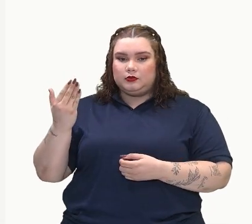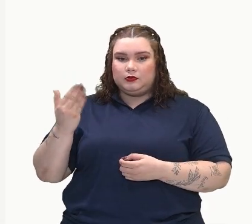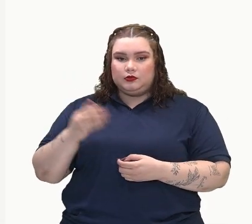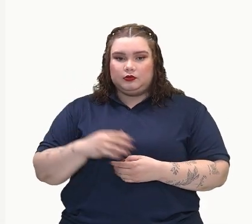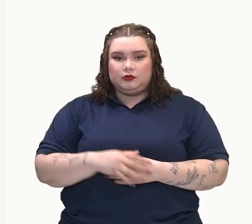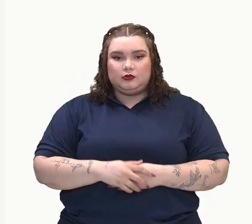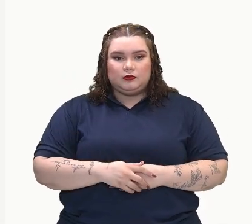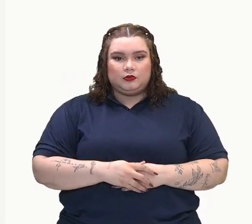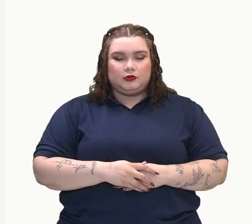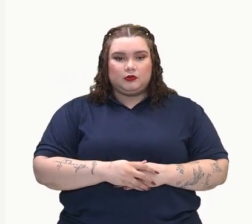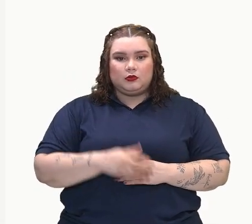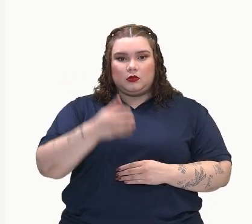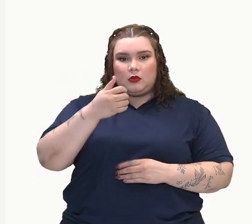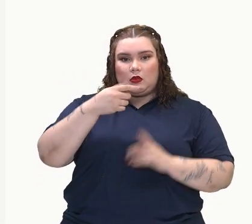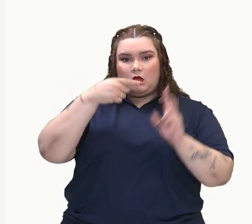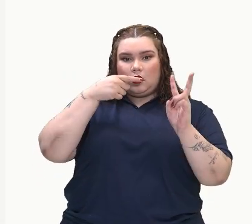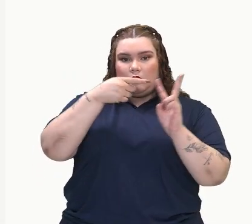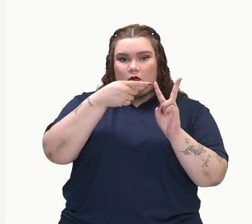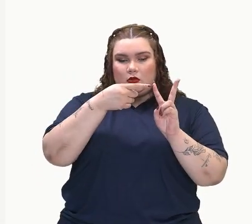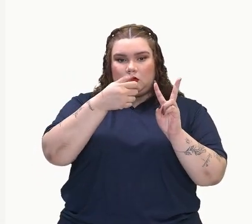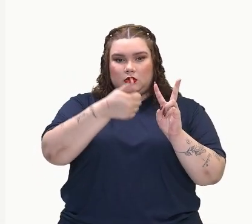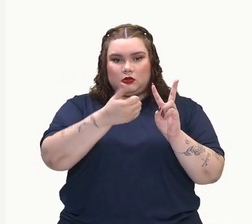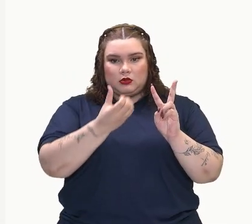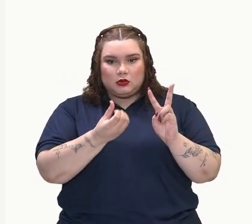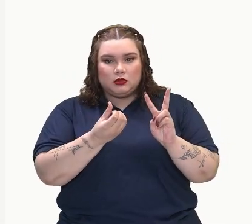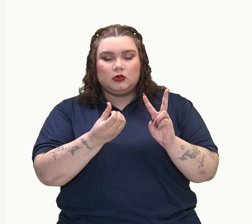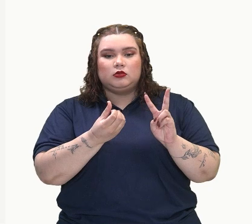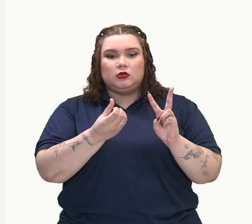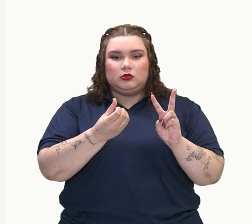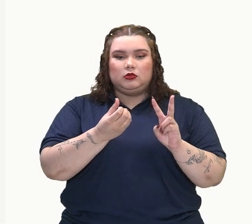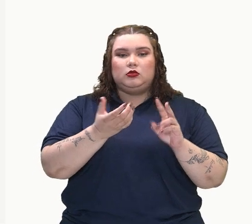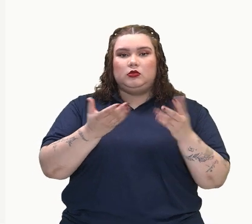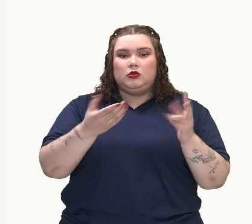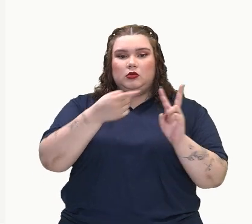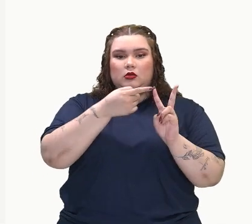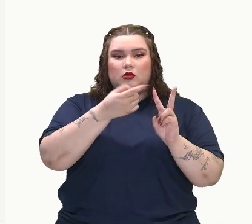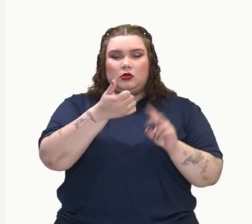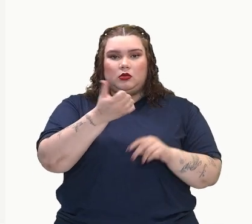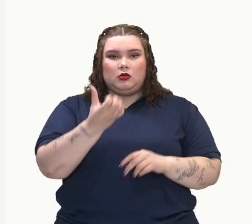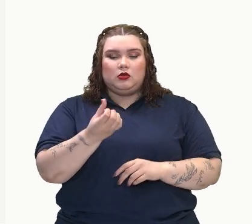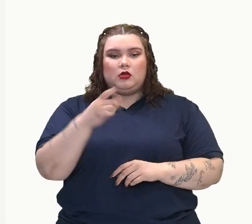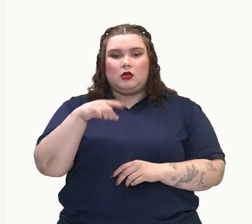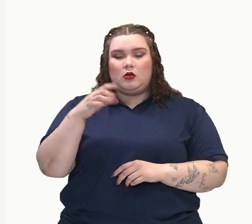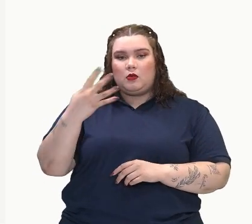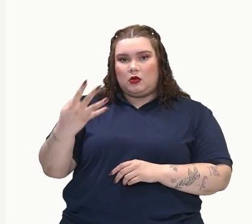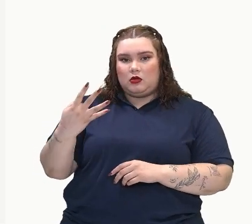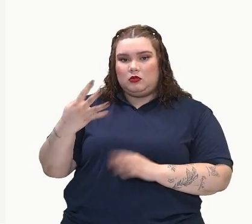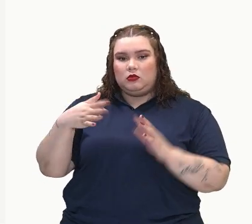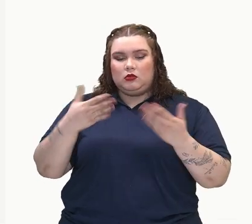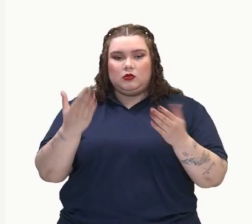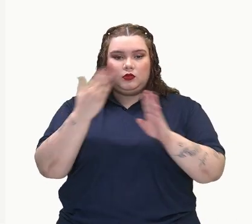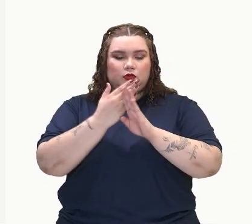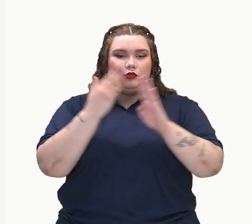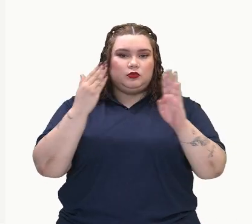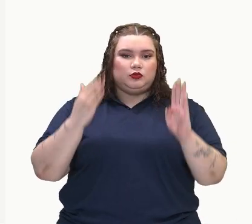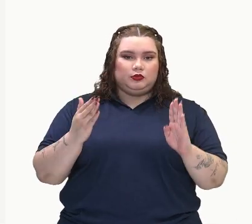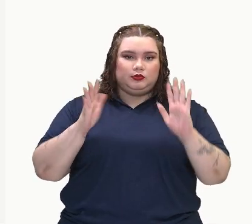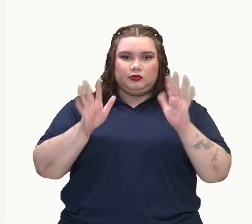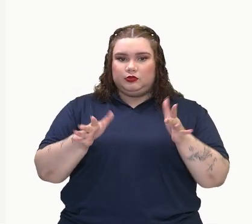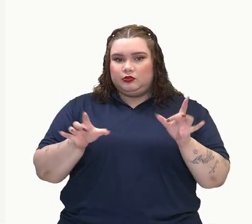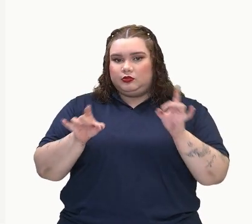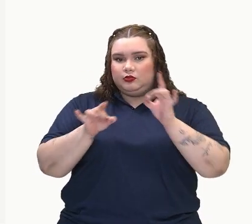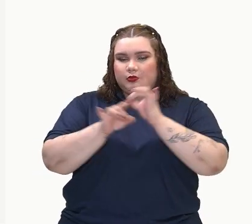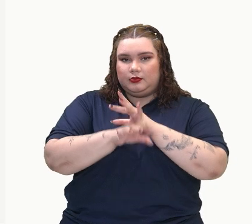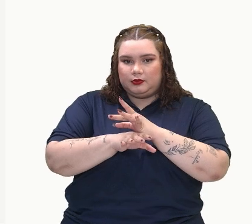1, né? Não vai ser a raiz quadrada desse cidadão aqui, né? A raiz quadrada dele é 4. Então, de cara, tu já identifica aí